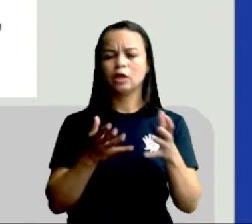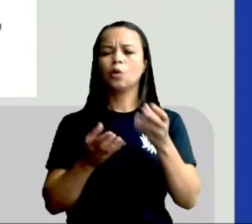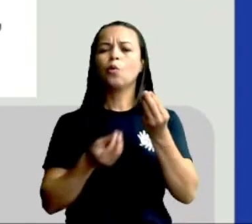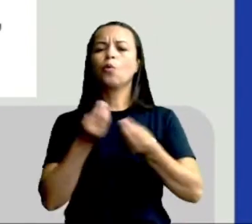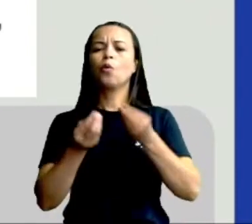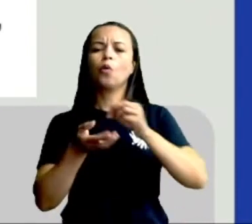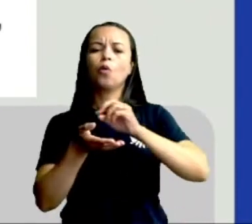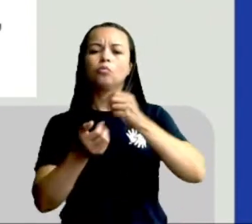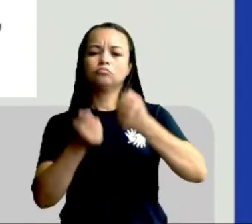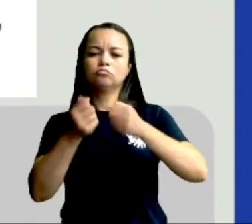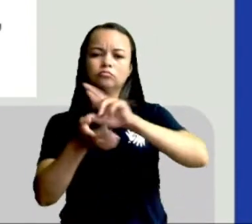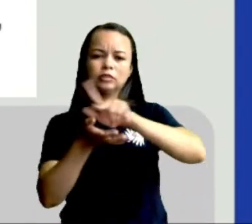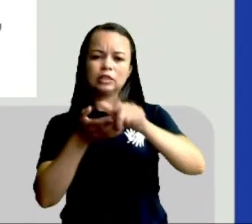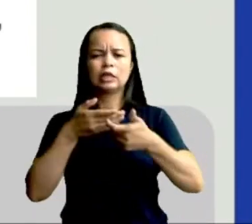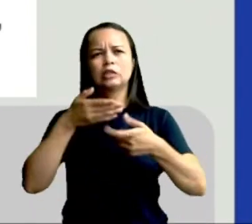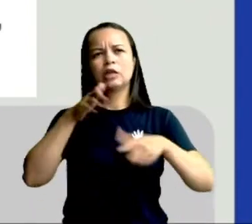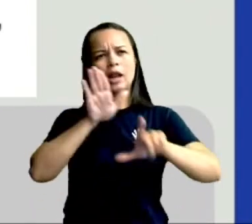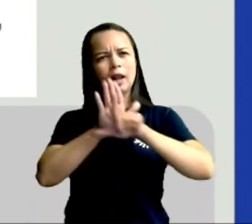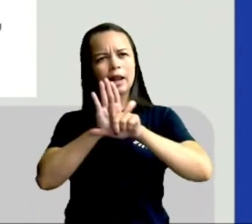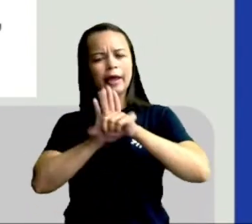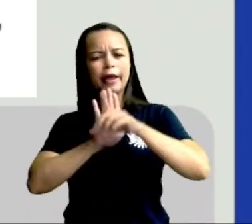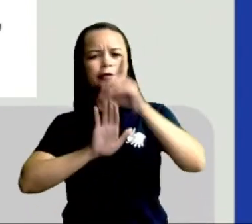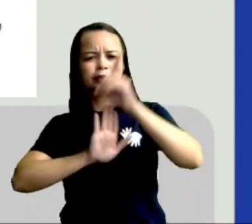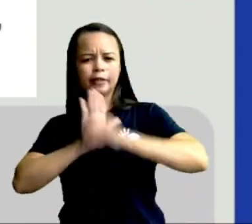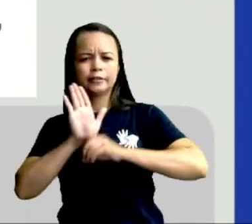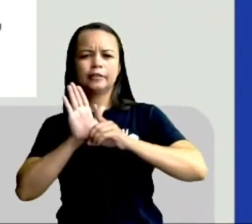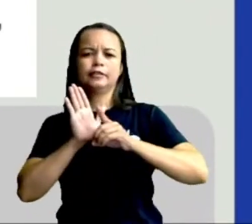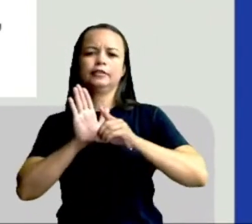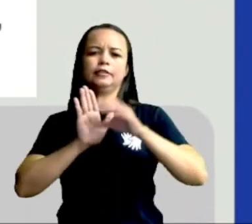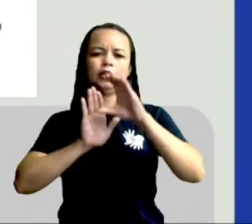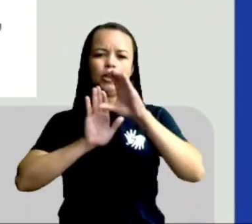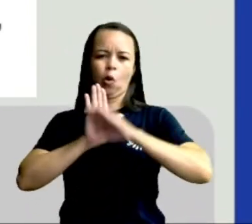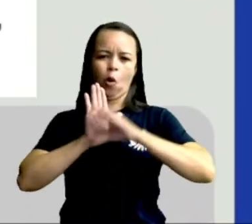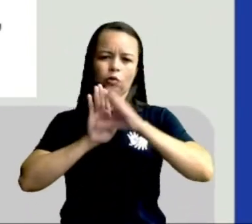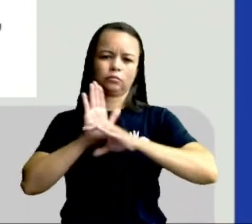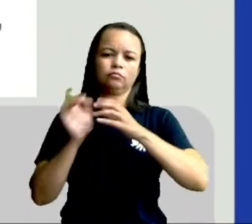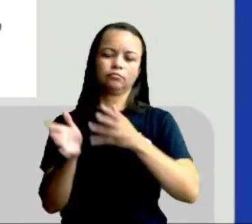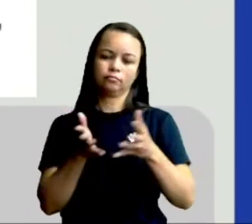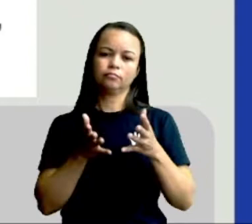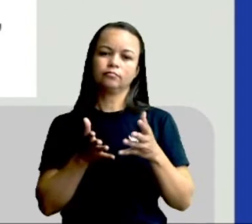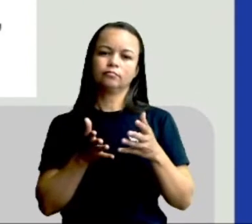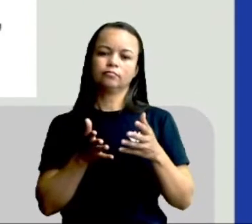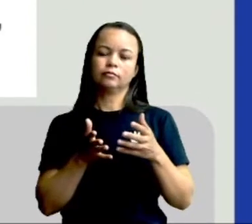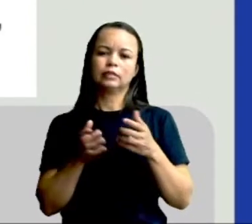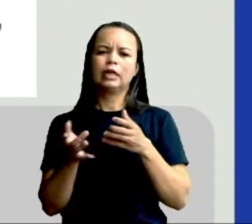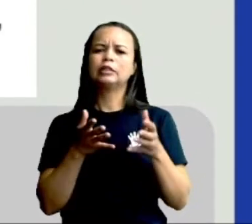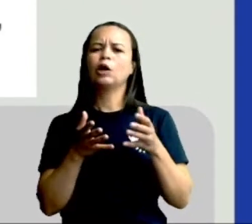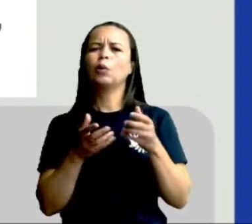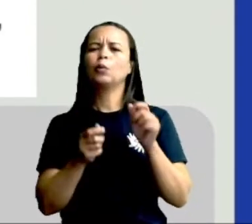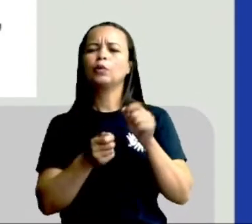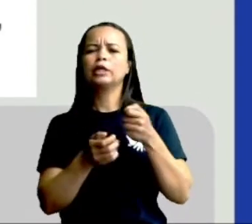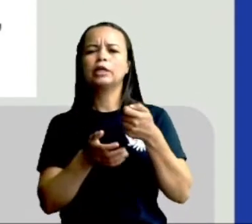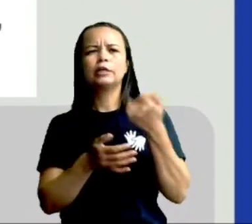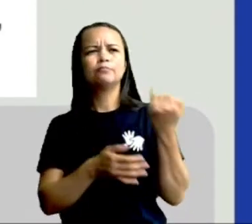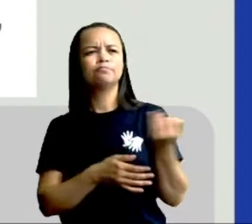rede, como leis, diretrizes e códigos, tá certo? Ou seja, é o que rege para